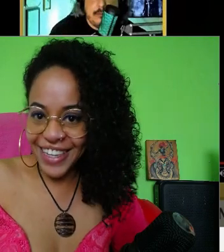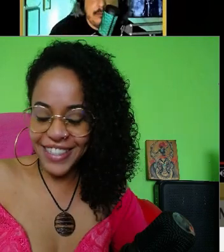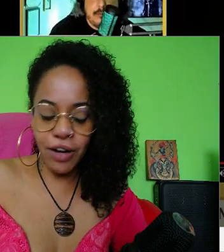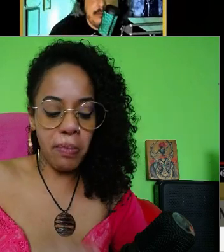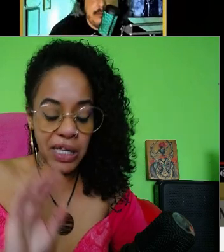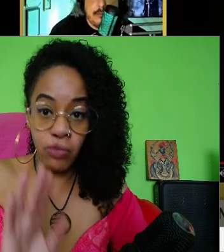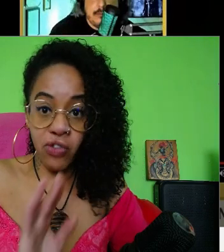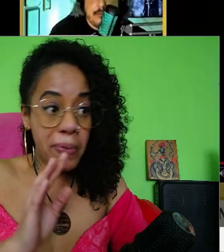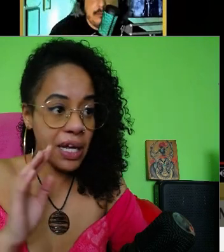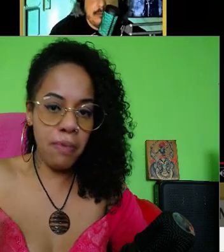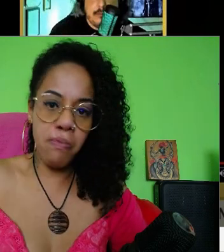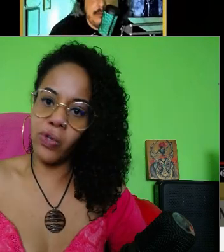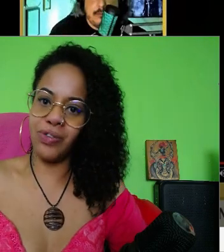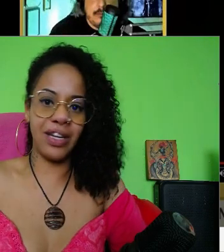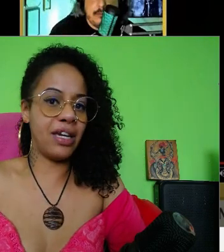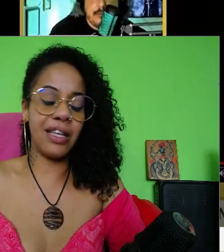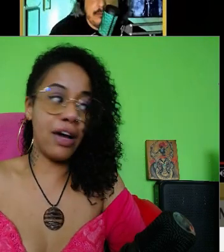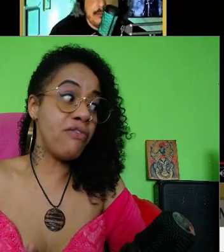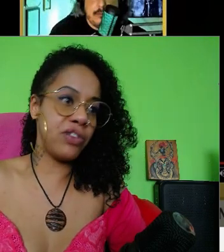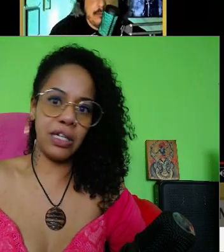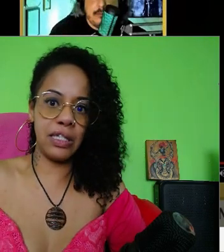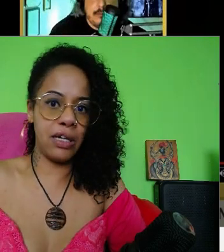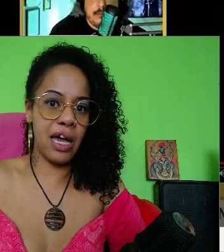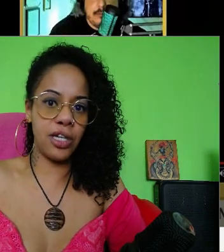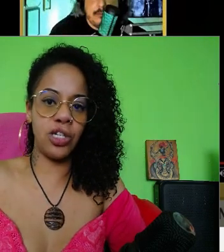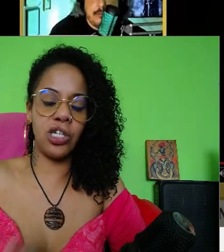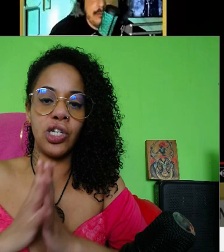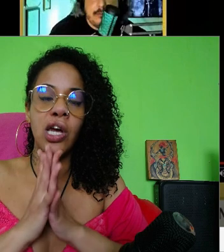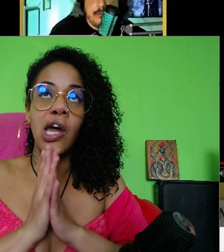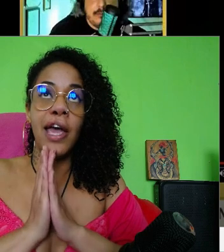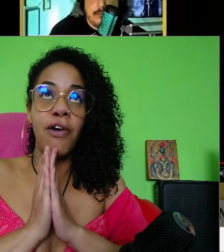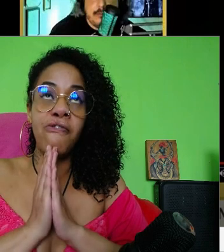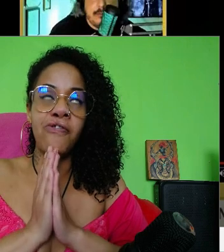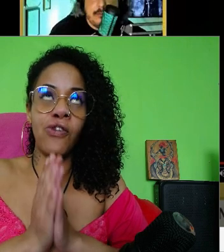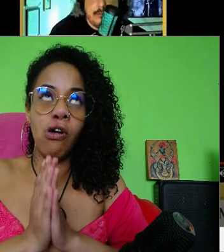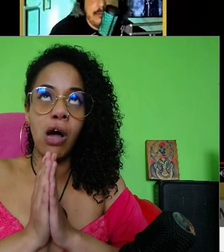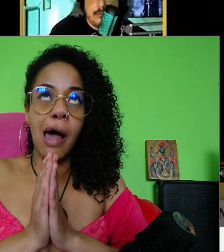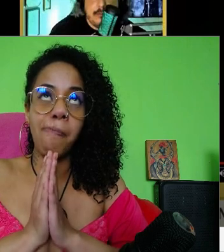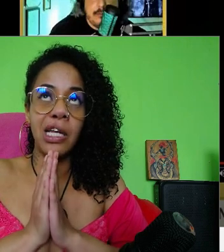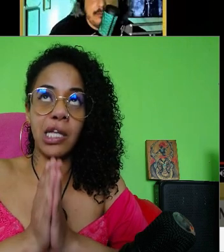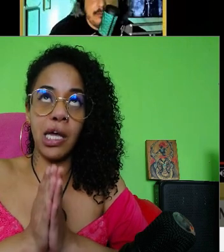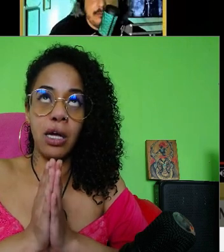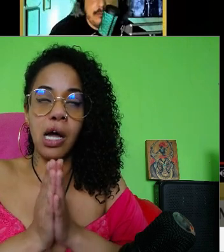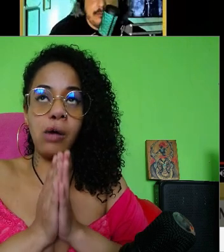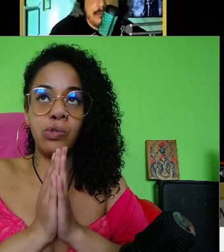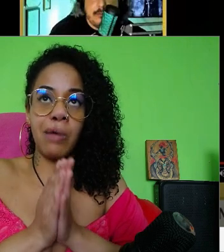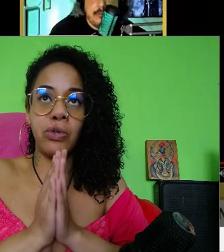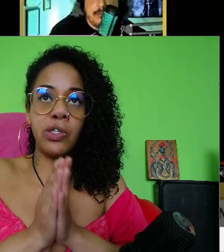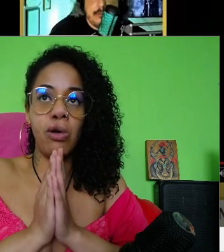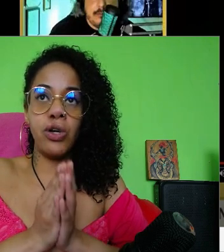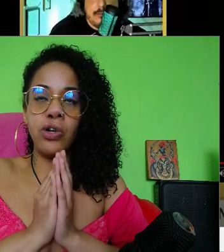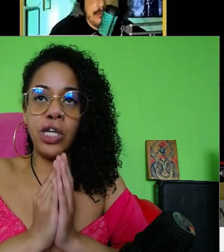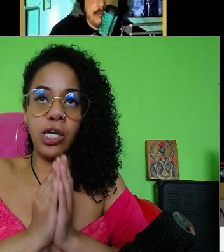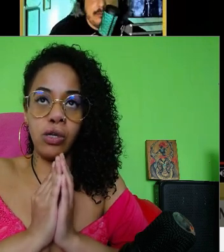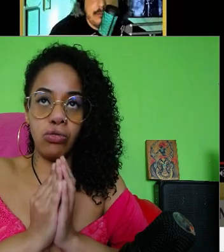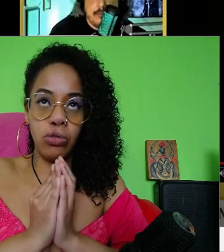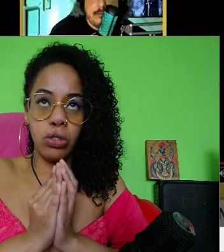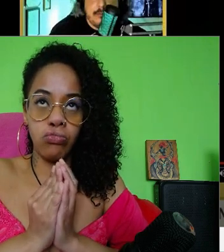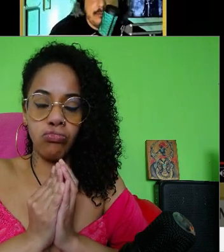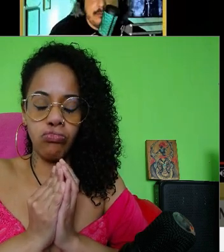citação mas eu vou aprender muito aqui até o fim desse react gente eu vou aprender a usar meus